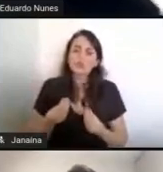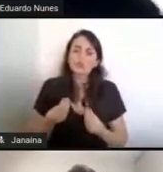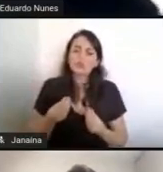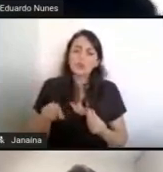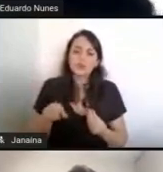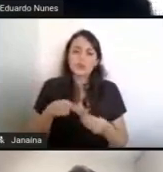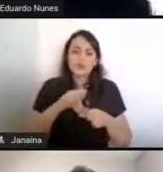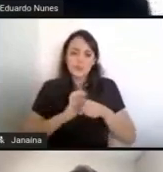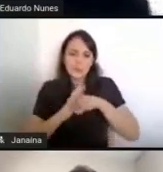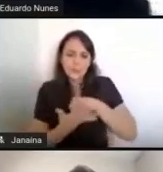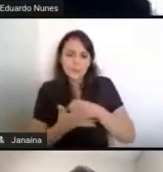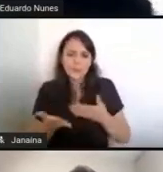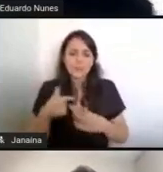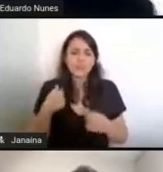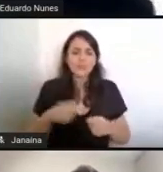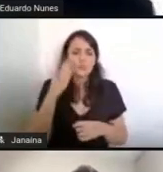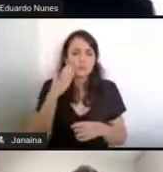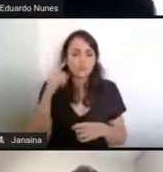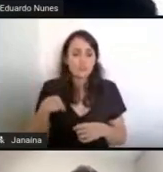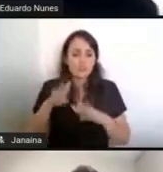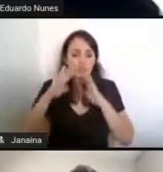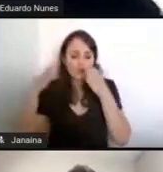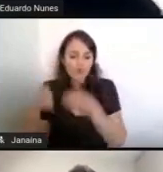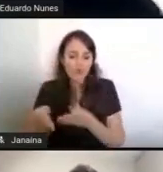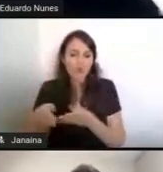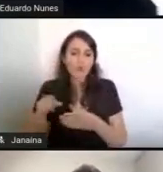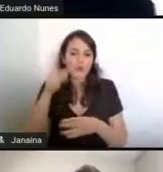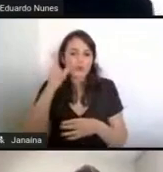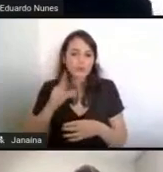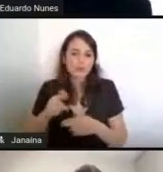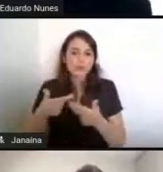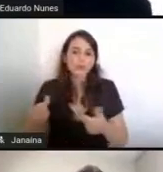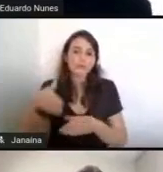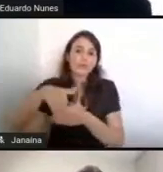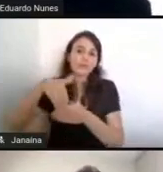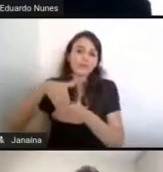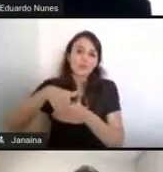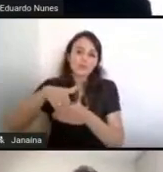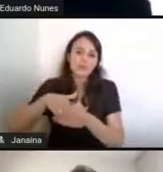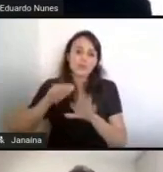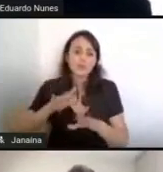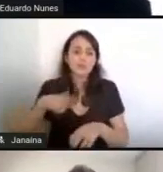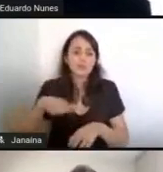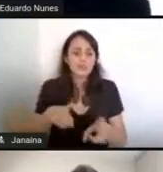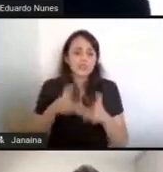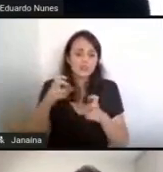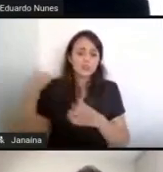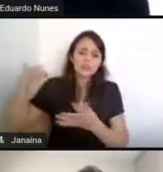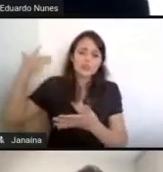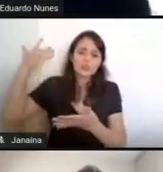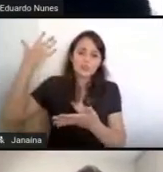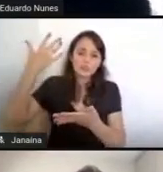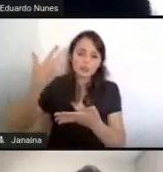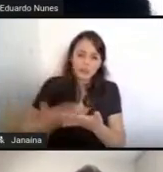são focadas nesse objetivo eleitoral, né? E como a gente sempre viu na trajetória do SUS, não da trajetória do SUS